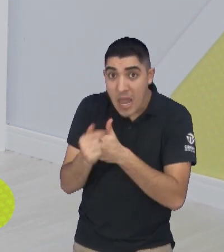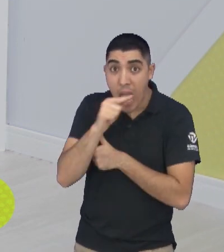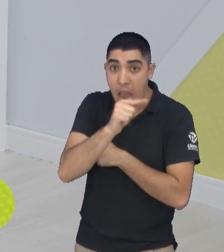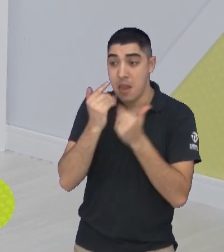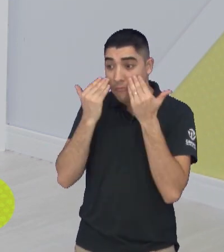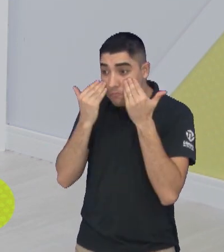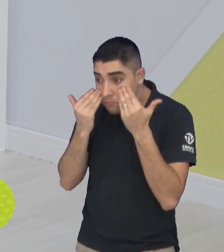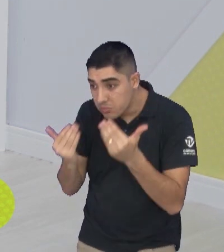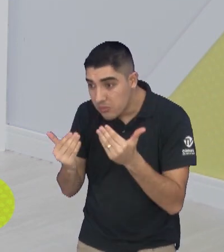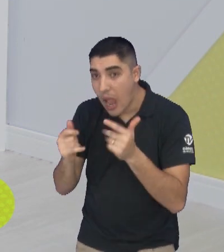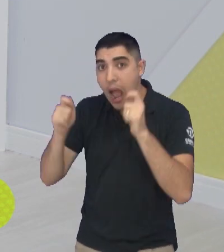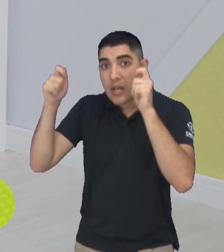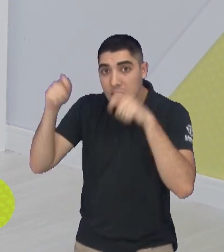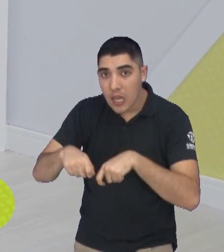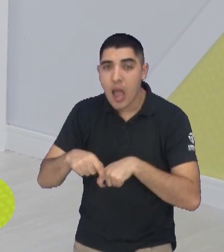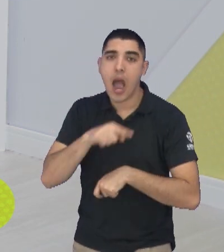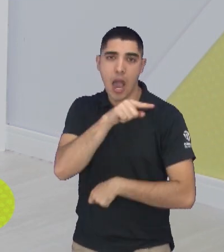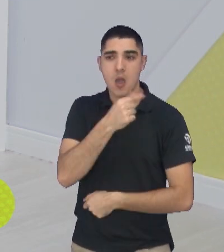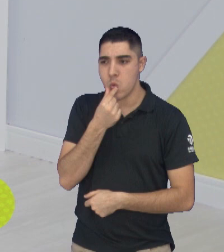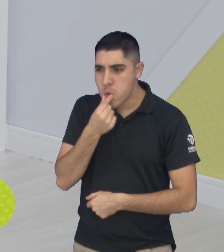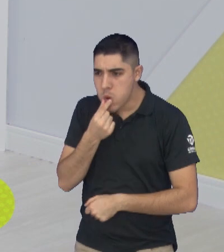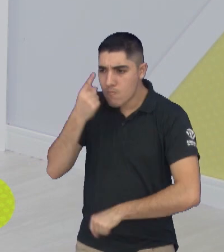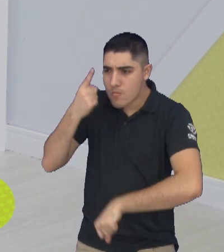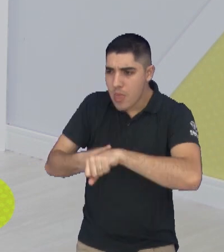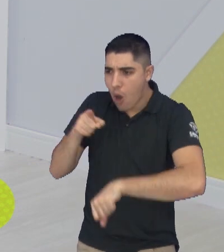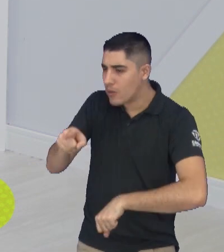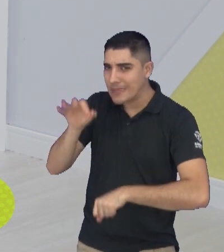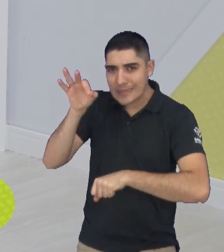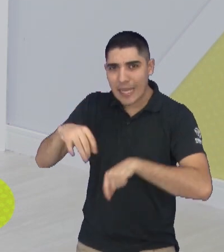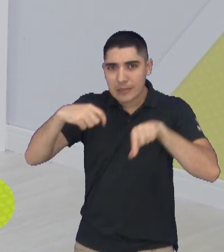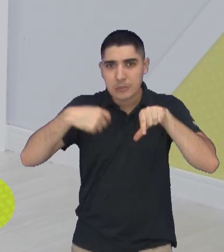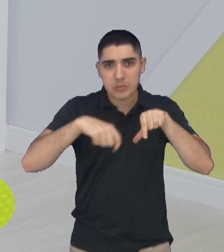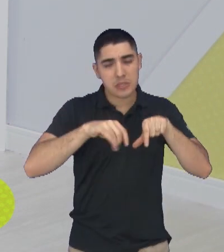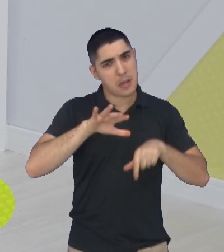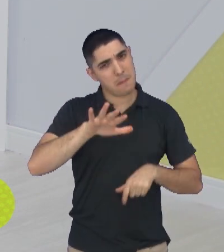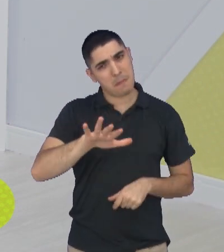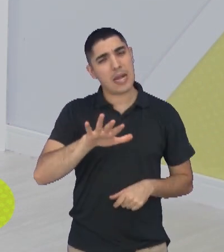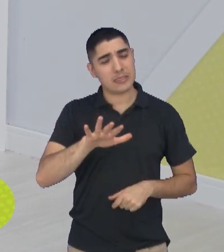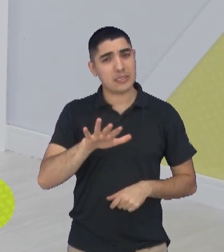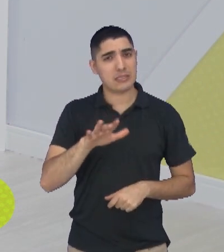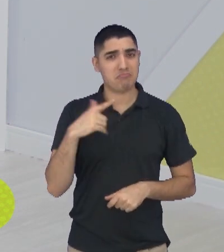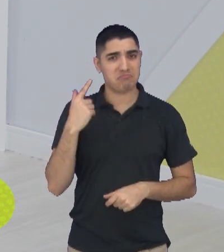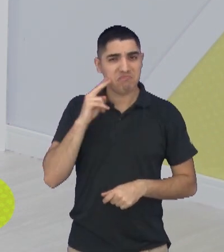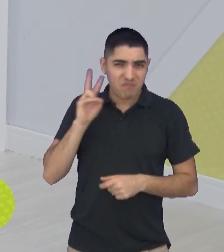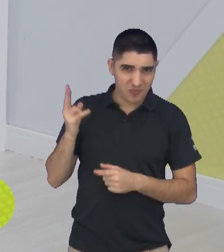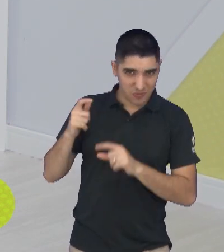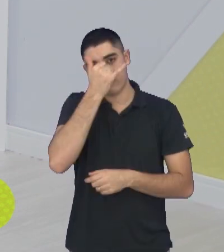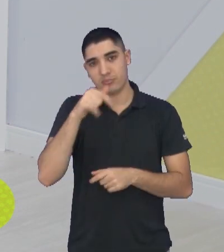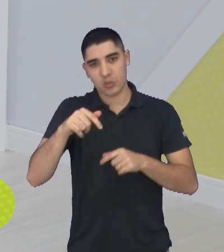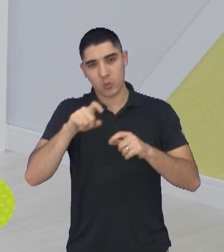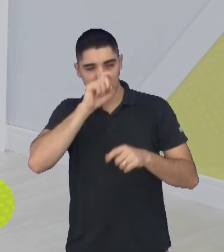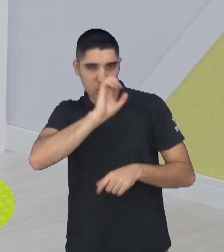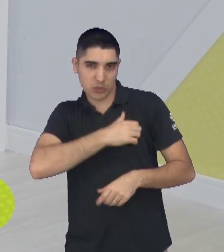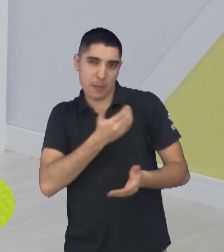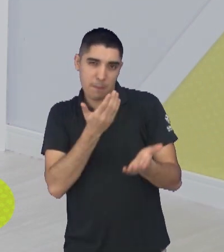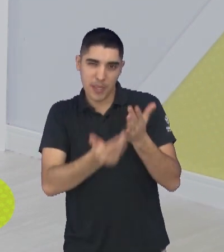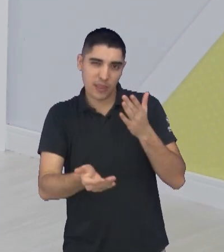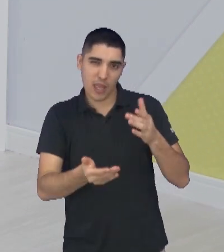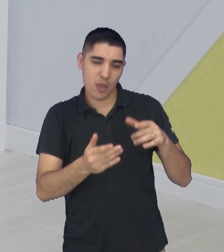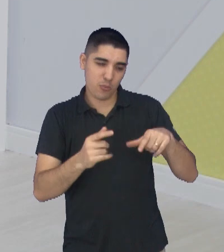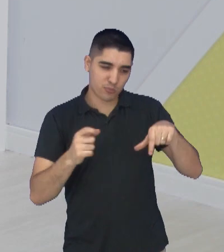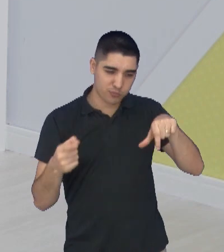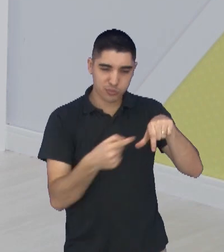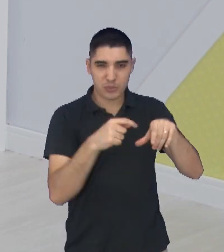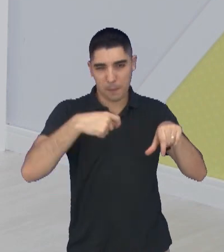algo, ouviu algo e imediatamente marcou. Mas, olhando pela imagem que nós temos, realmente não teve nada não. Coloca pra gente, só para ilustrar